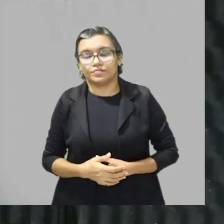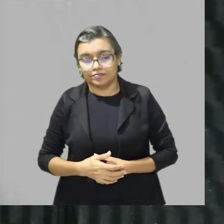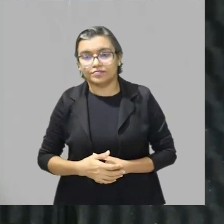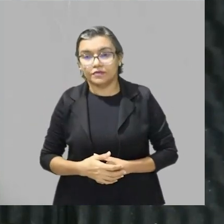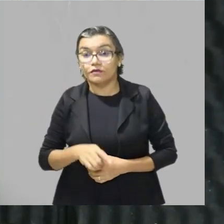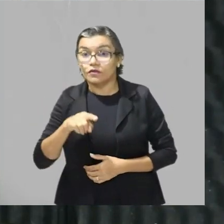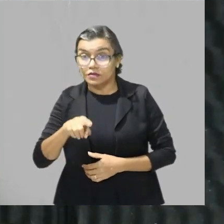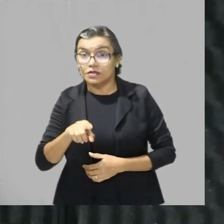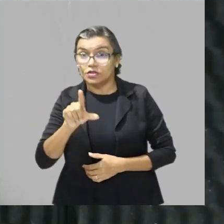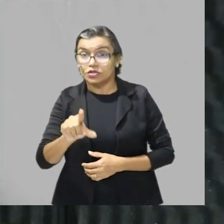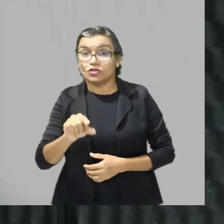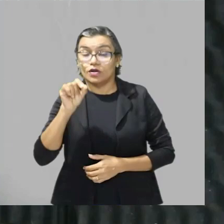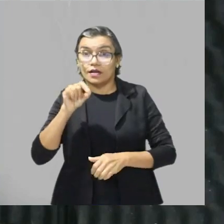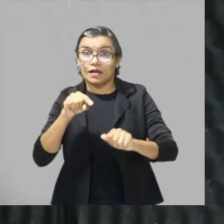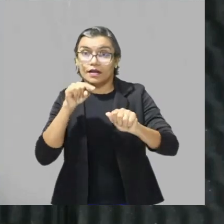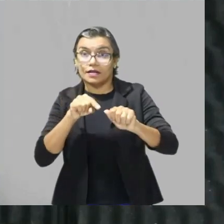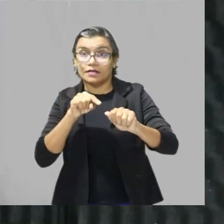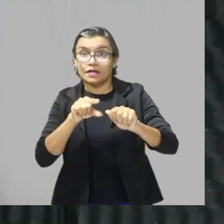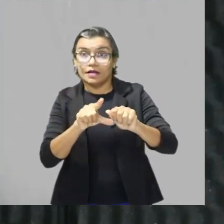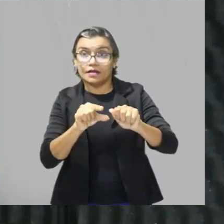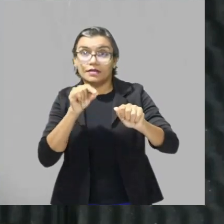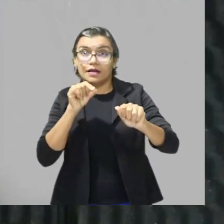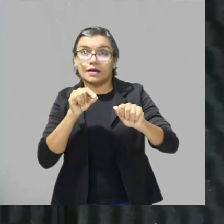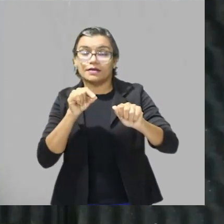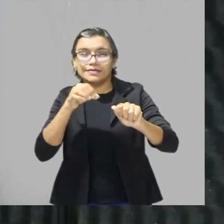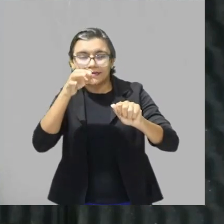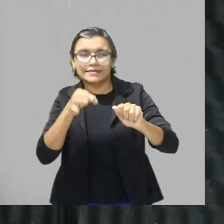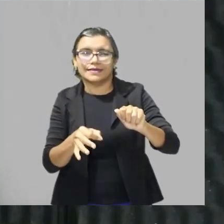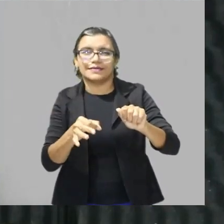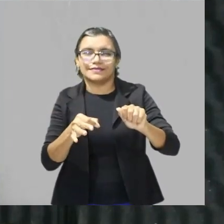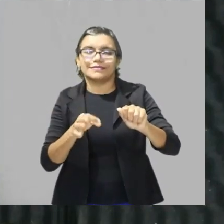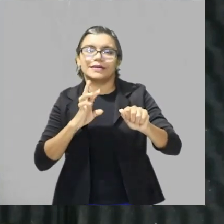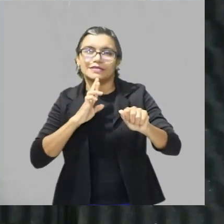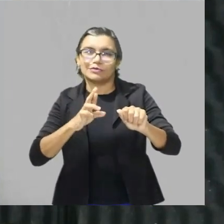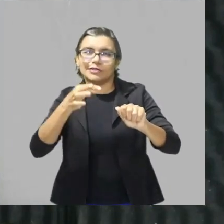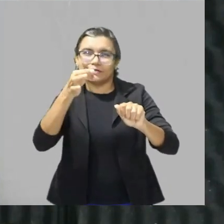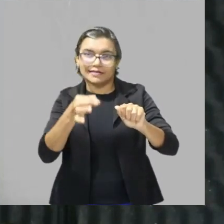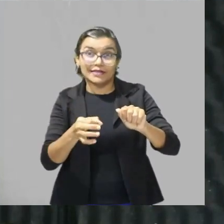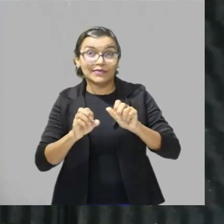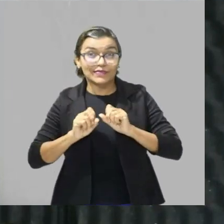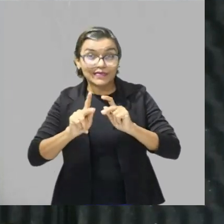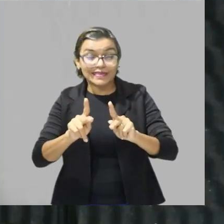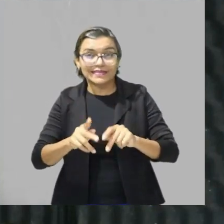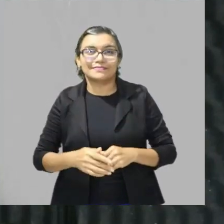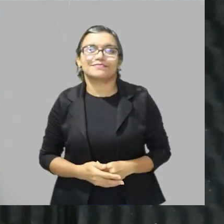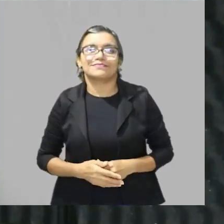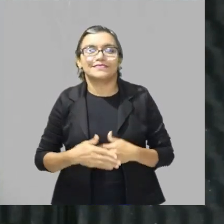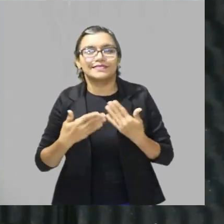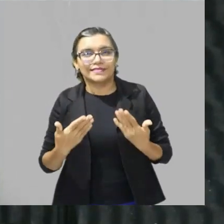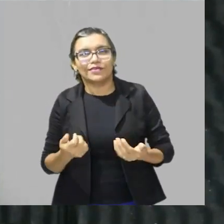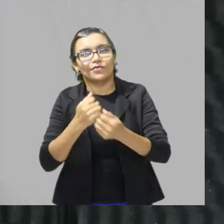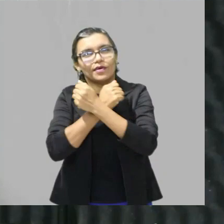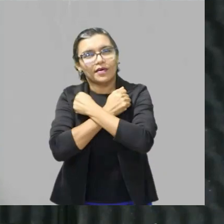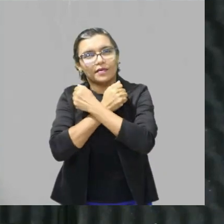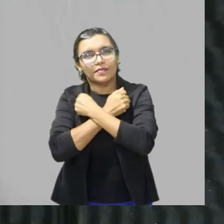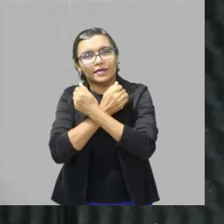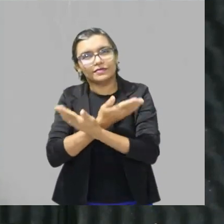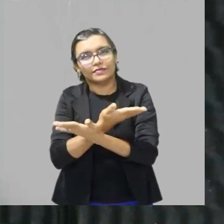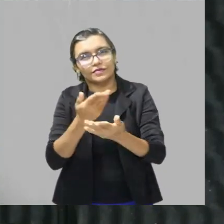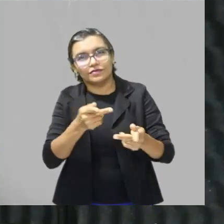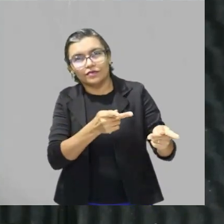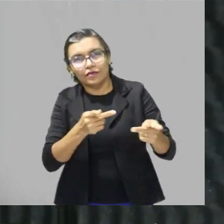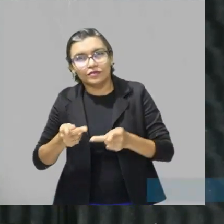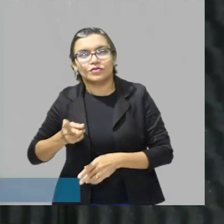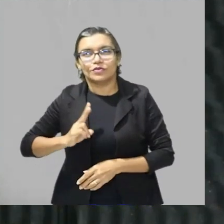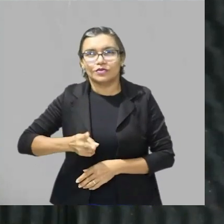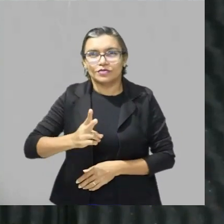você vai marcar a letra a assinale para você a letra A também certo fica aqui o nosso forte abraço e o convite